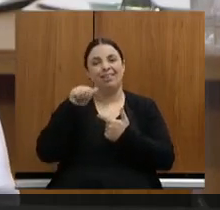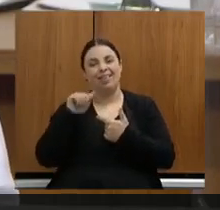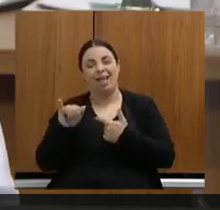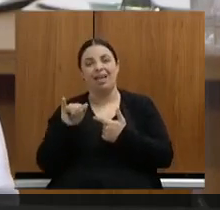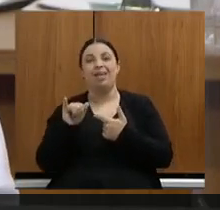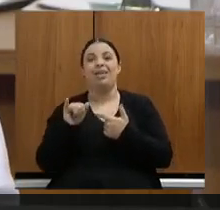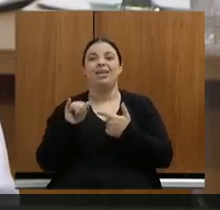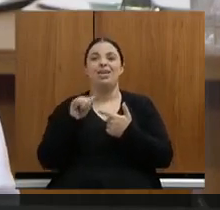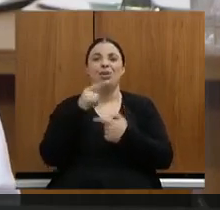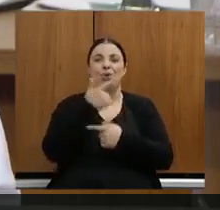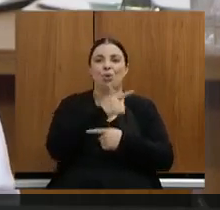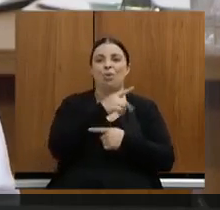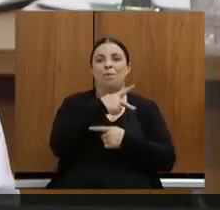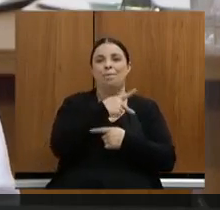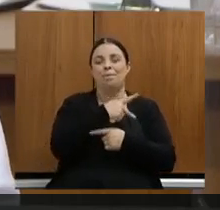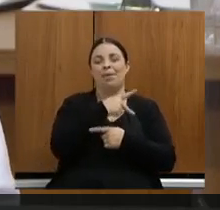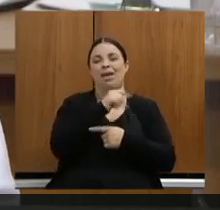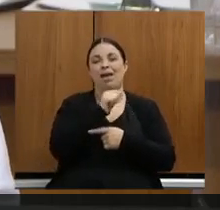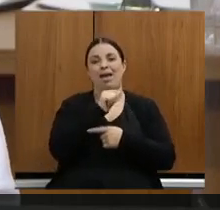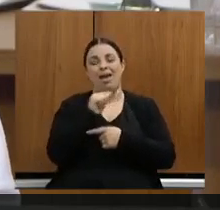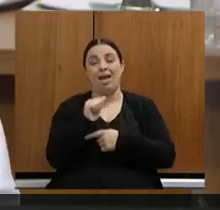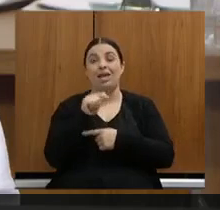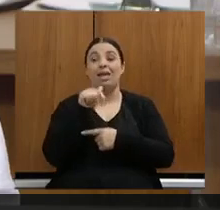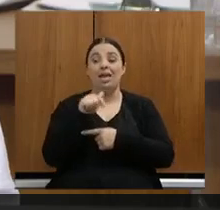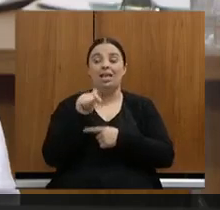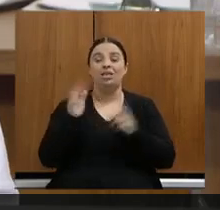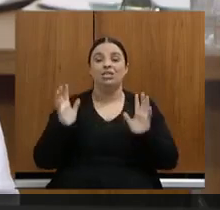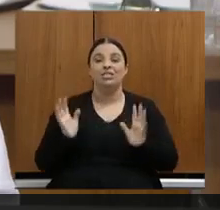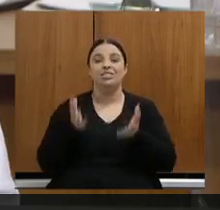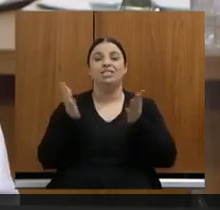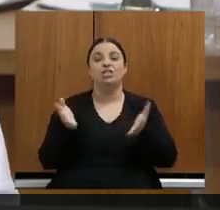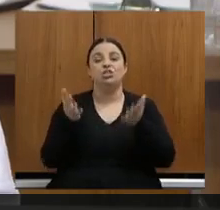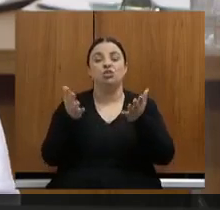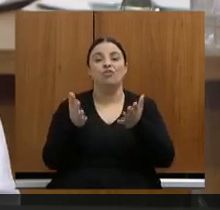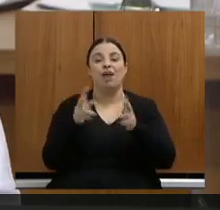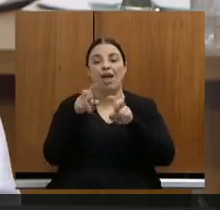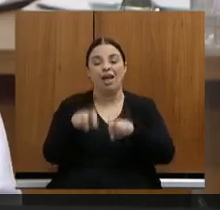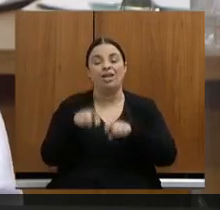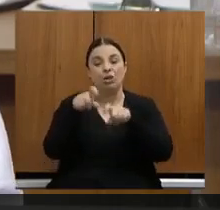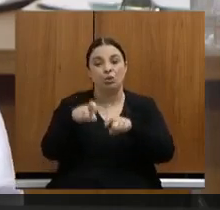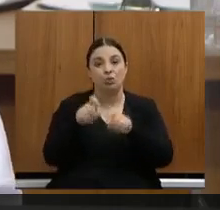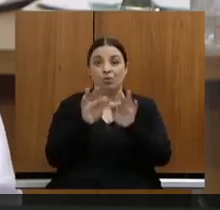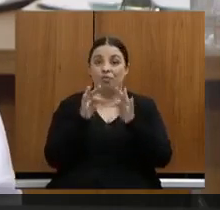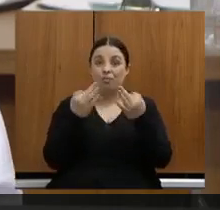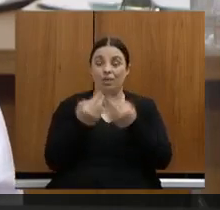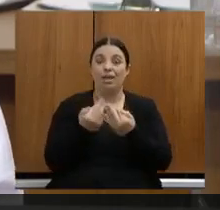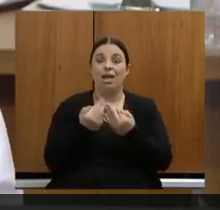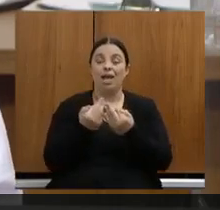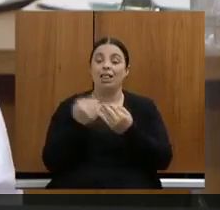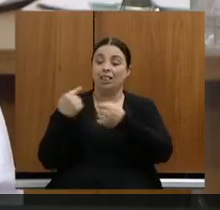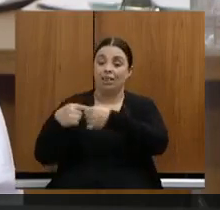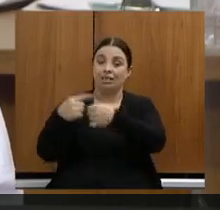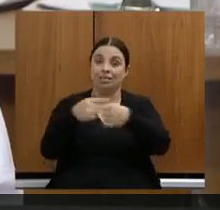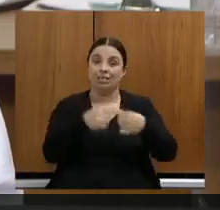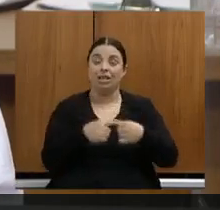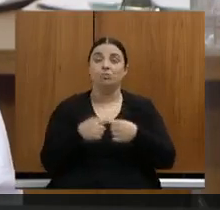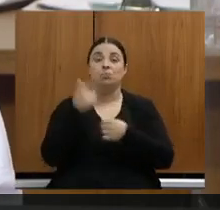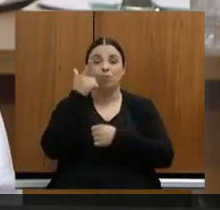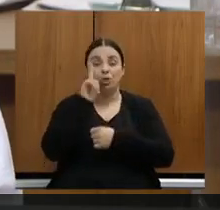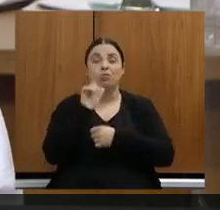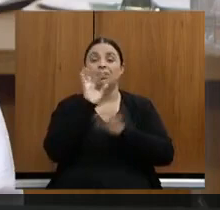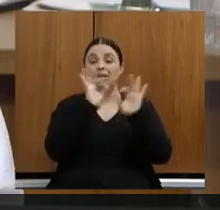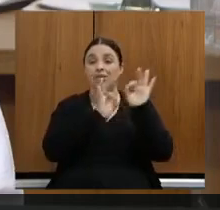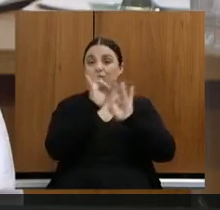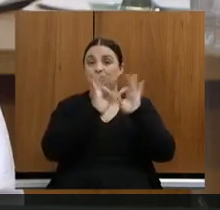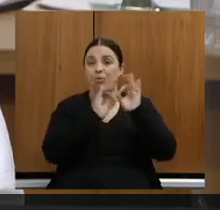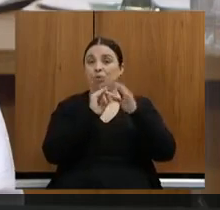de incentivar a agricultura familiar nos municípios para poder atender esse programas institucionais de